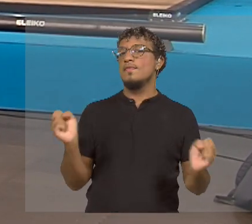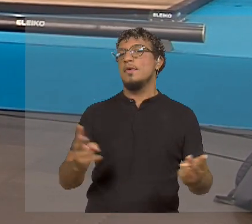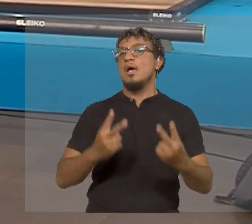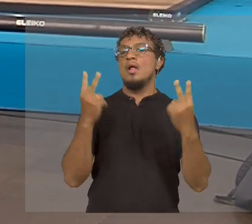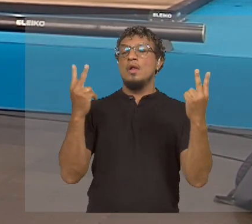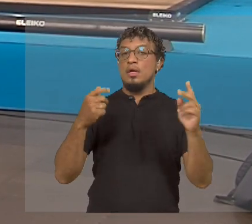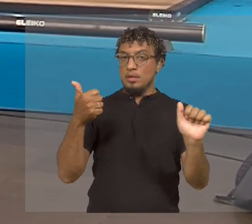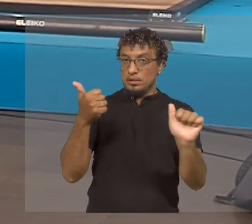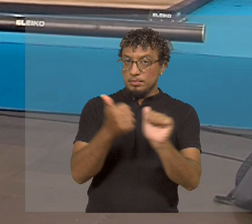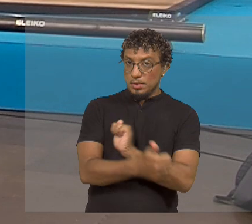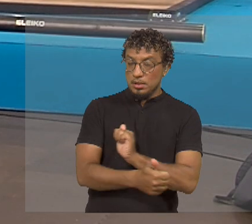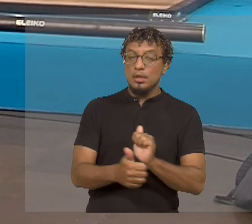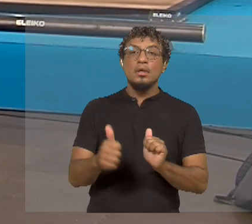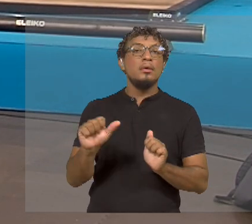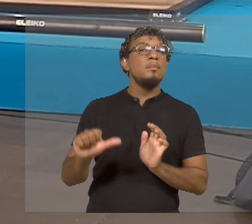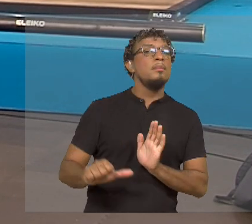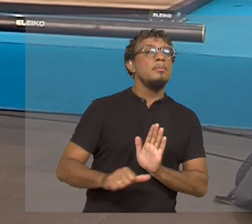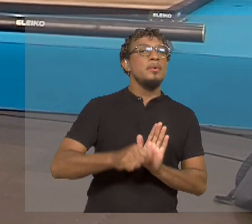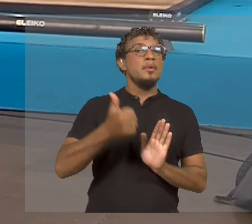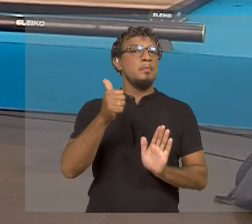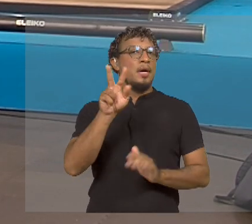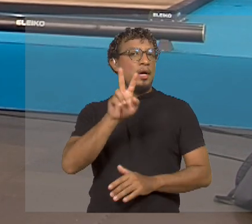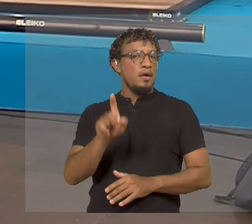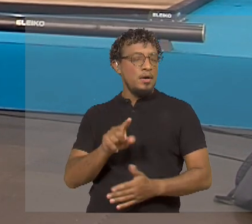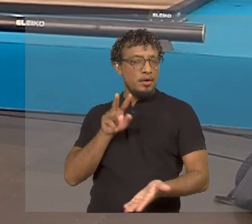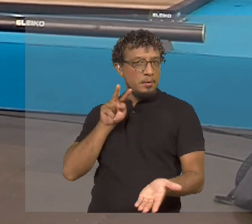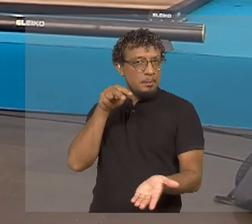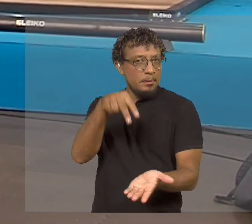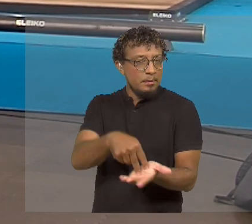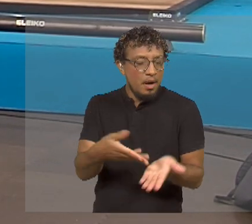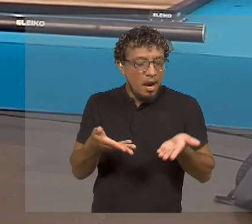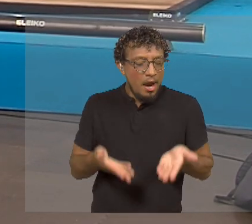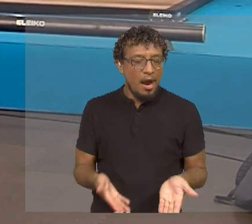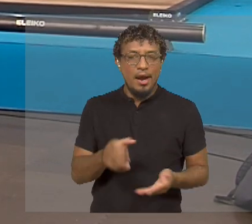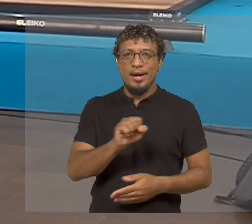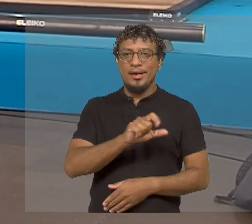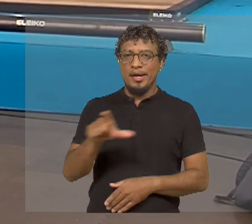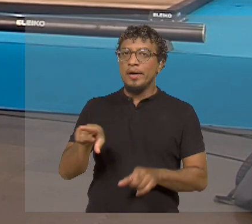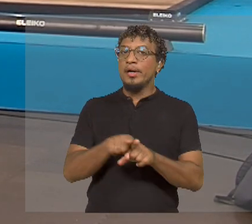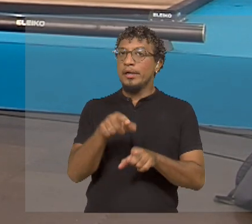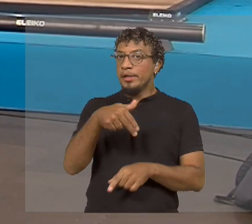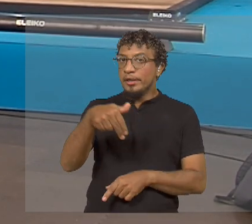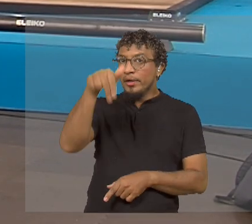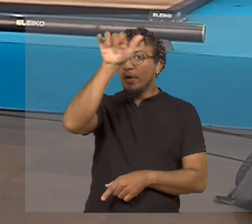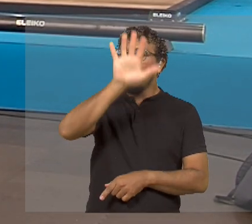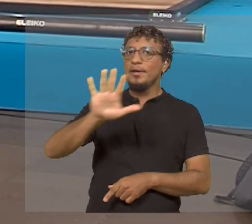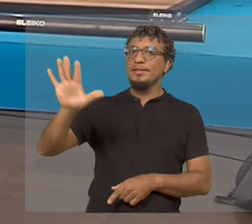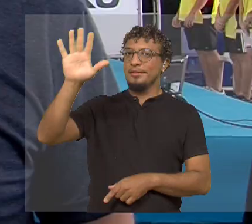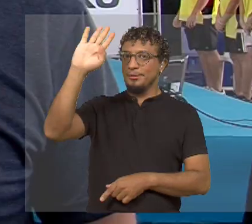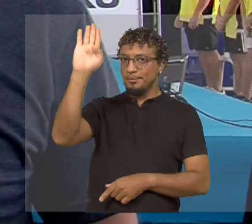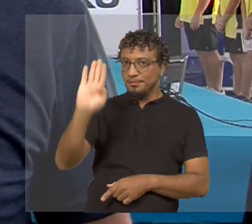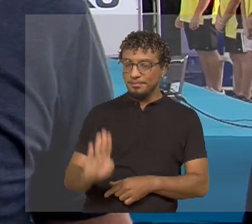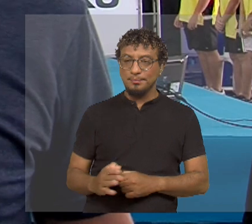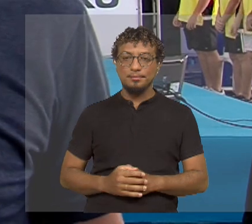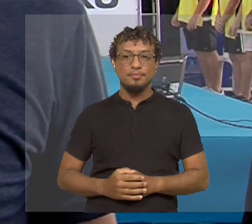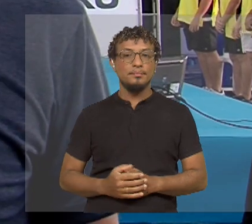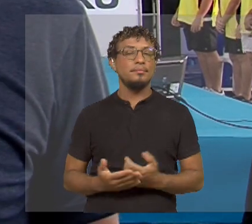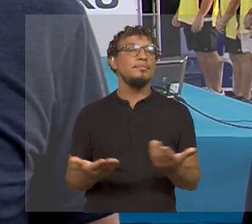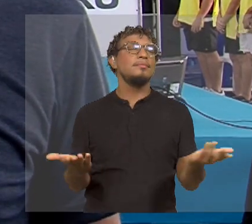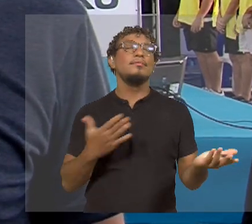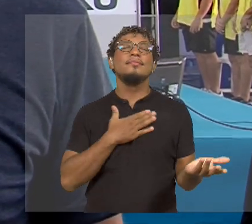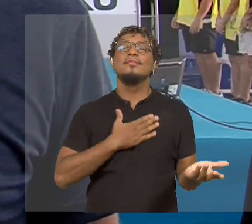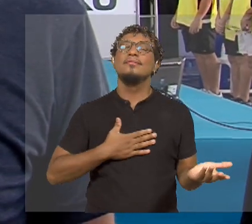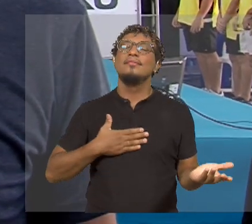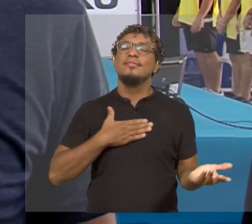valorização desse esporte, que pela primeira vez chega à capital maranhense, chega à região nordeste do país. Vamos ouvir. Estamos